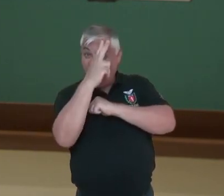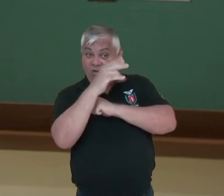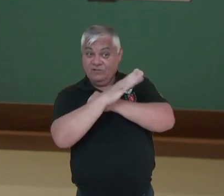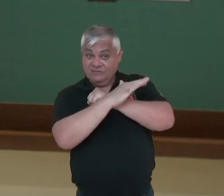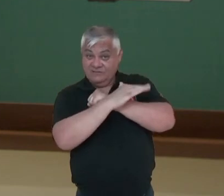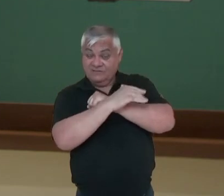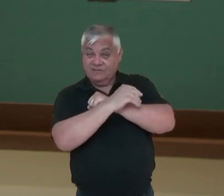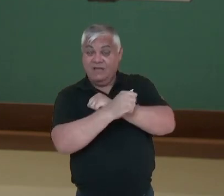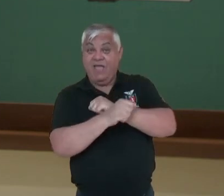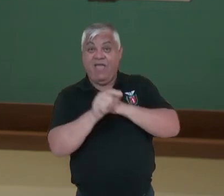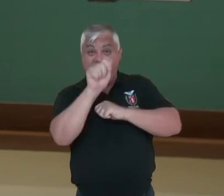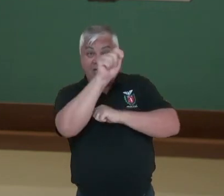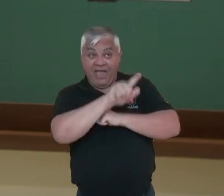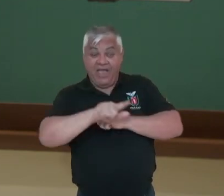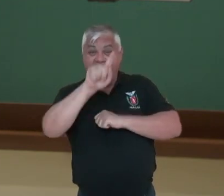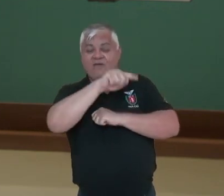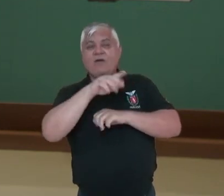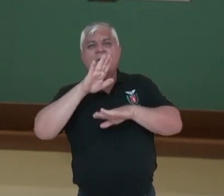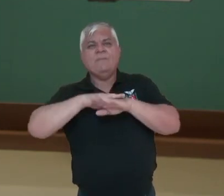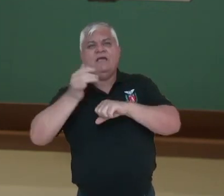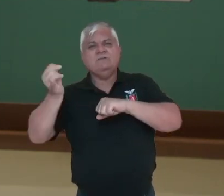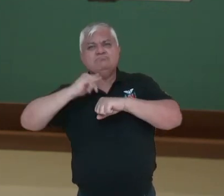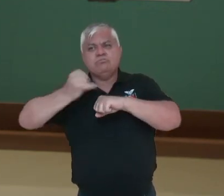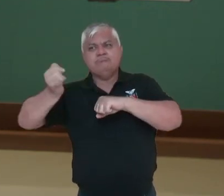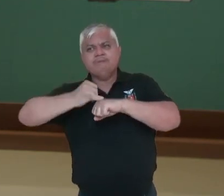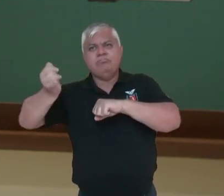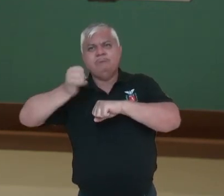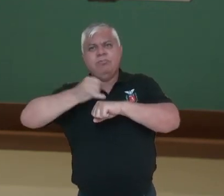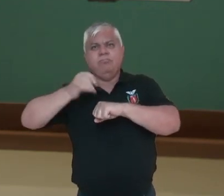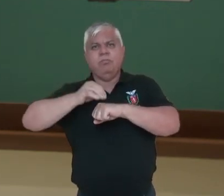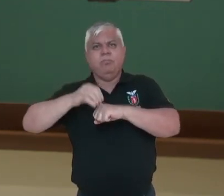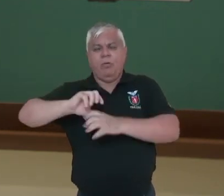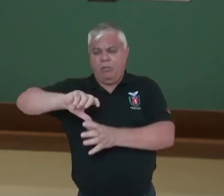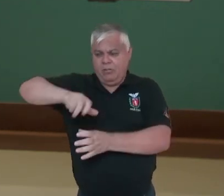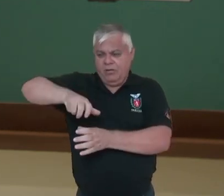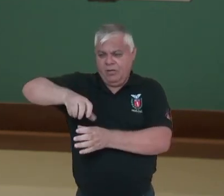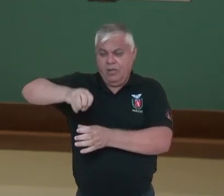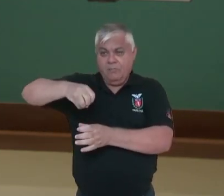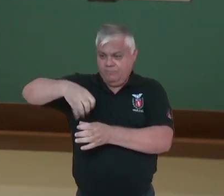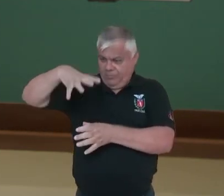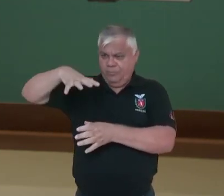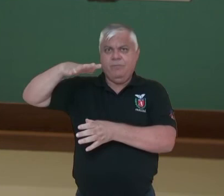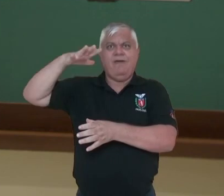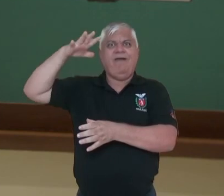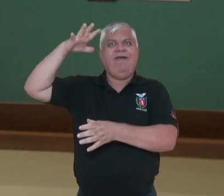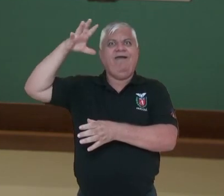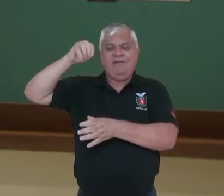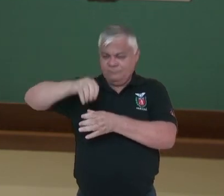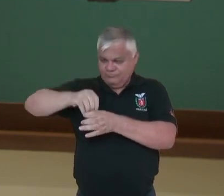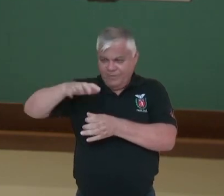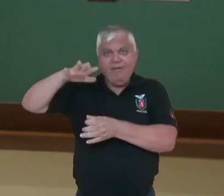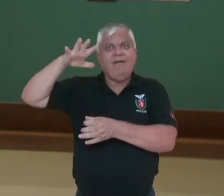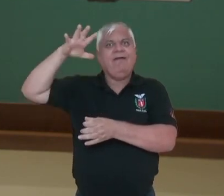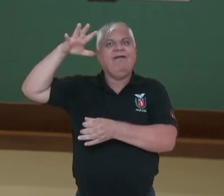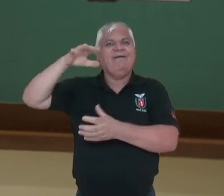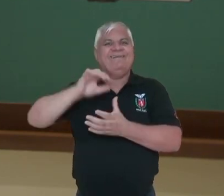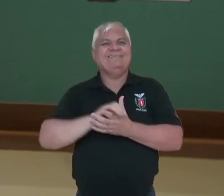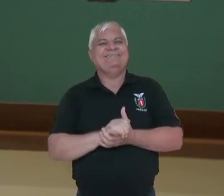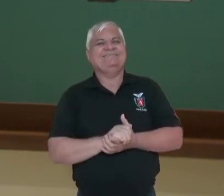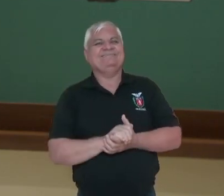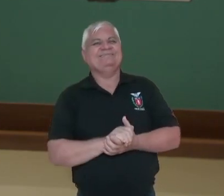desse ácido, mais íons ele vai estar ali, né, ionizado, e aí maior vai ser o brilho da lâmpada.